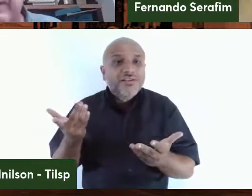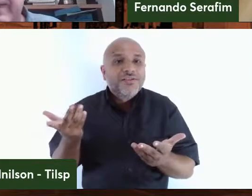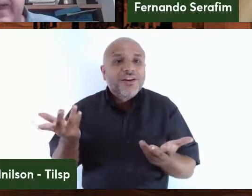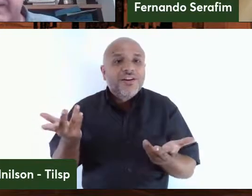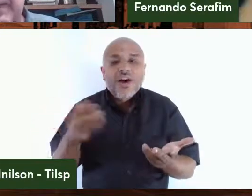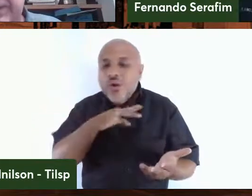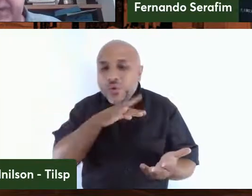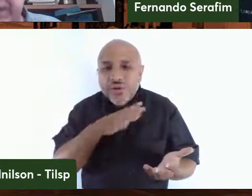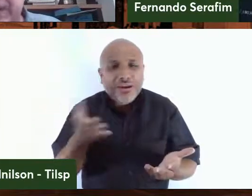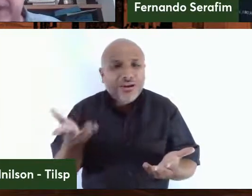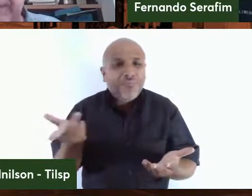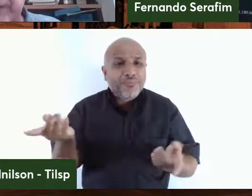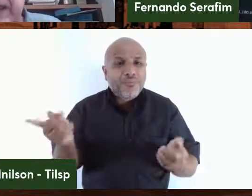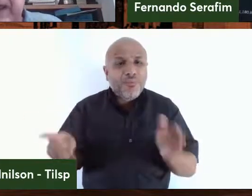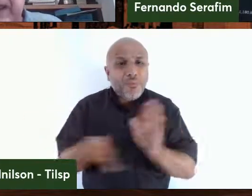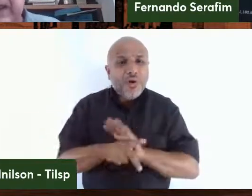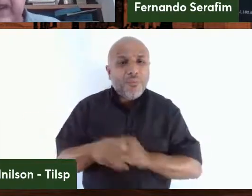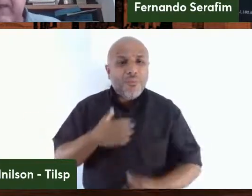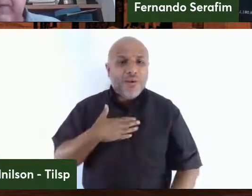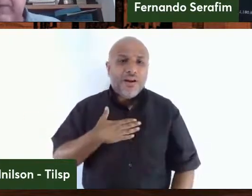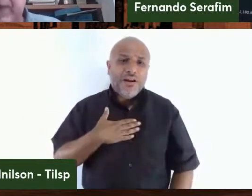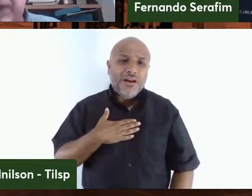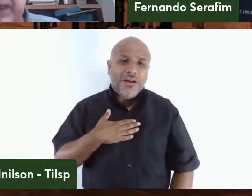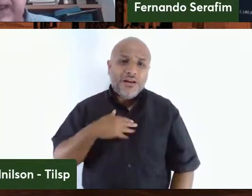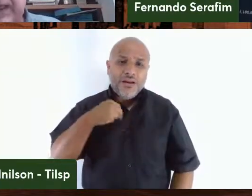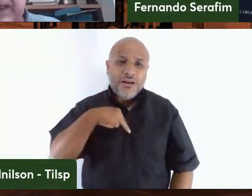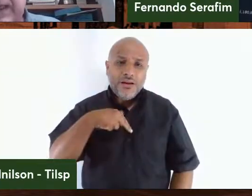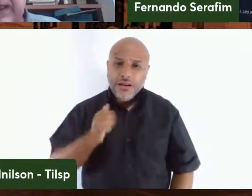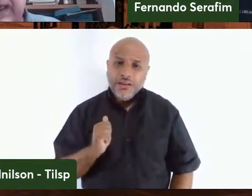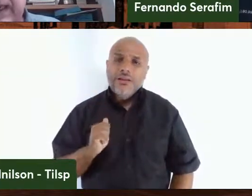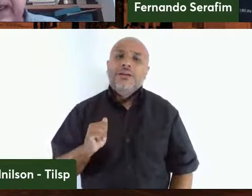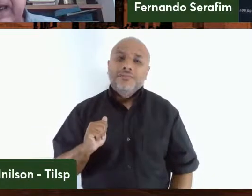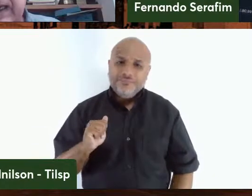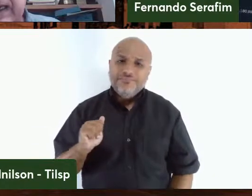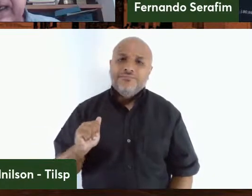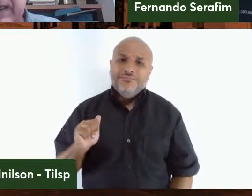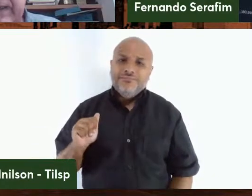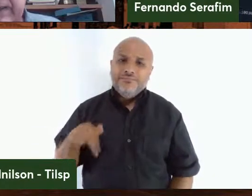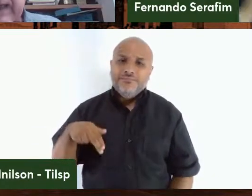prejudicando ela mesma, né? Porque